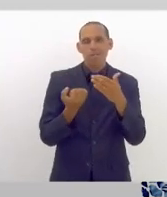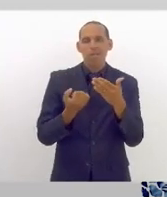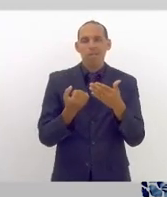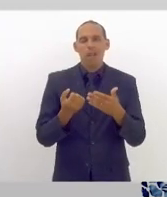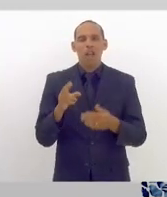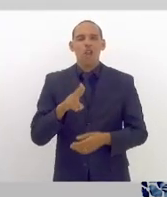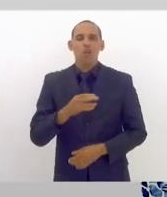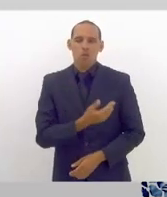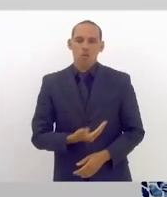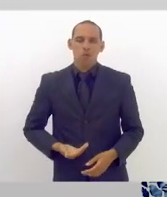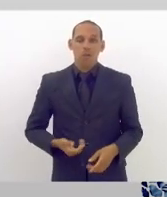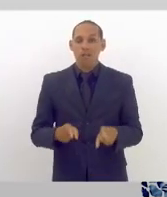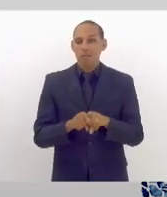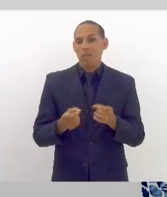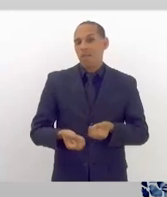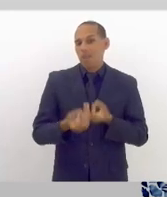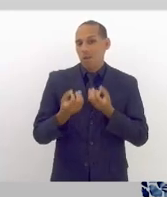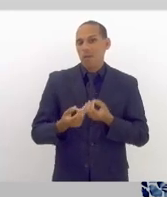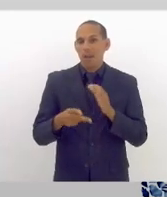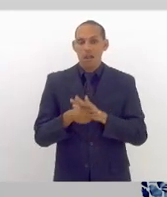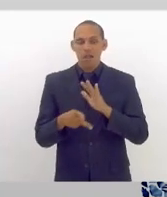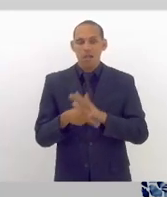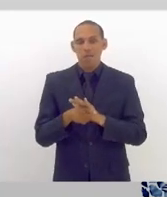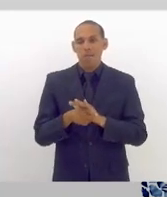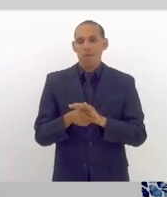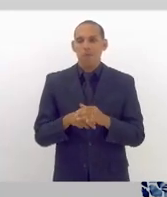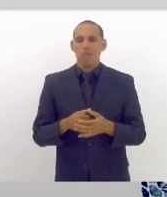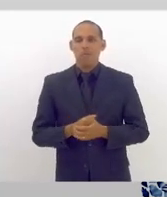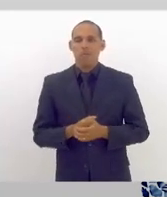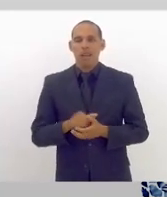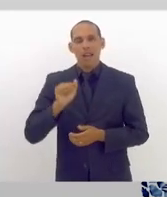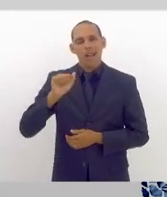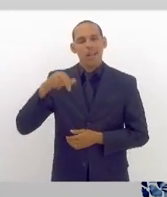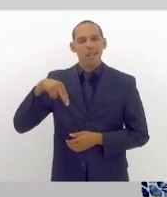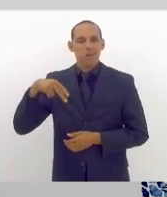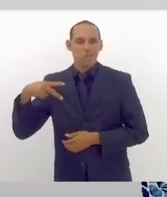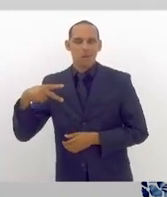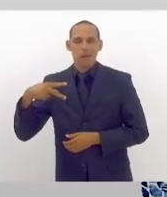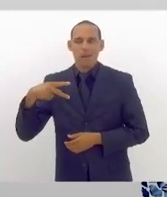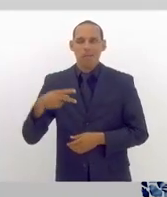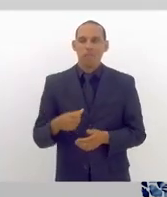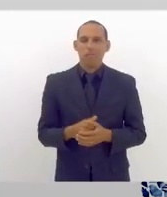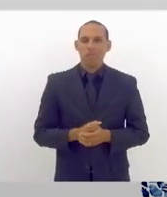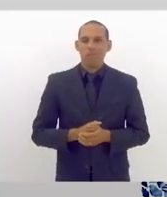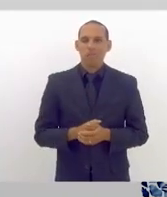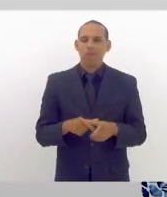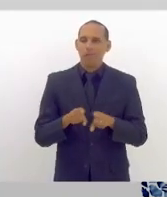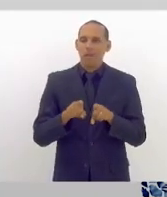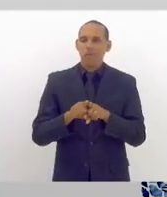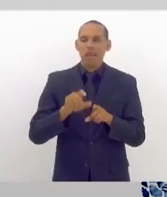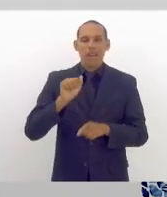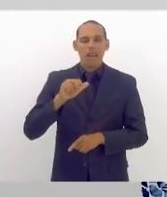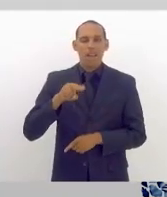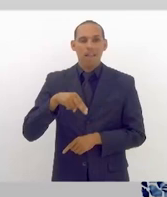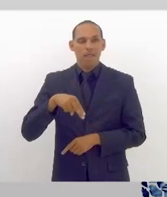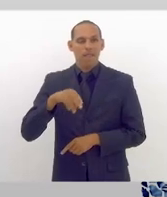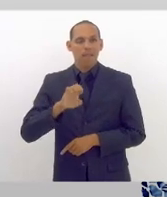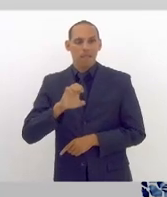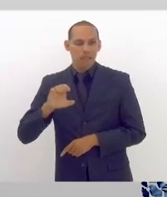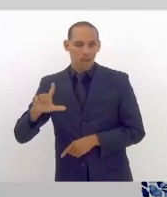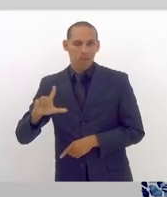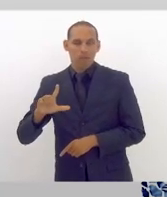dados coletados pela agência pela agência agência nacional do petróleo gás natural e biocombustíveis e Agência Nacional de Energia